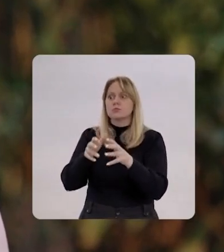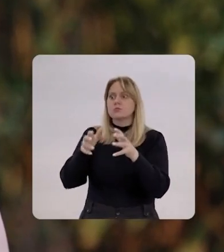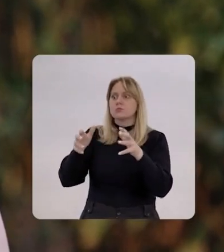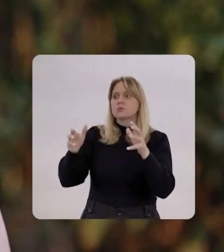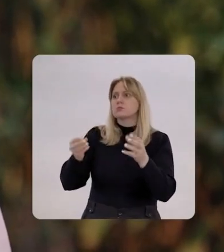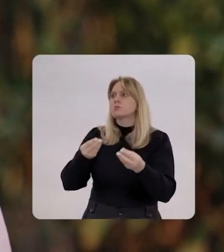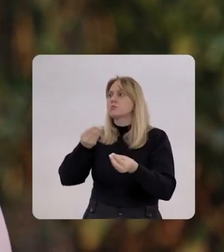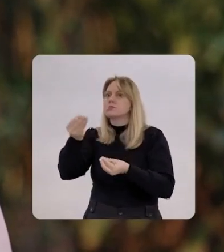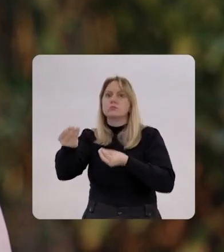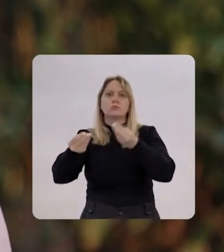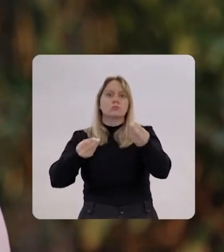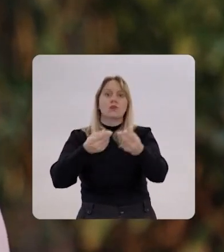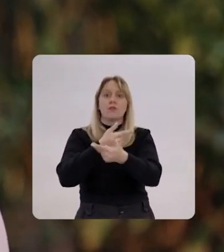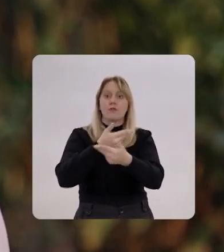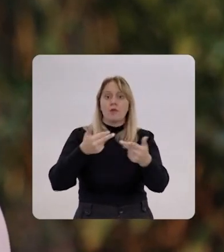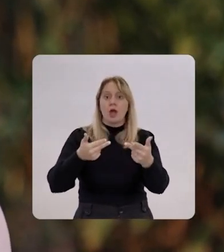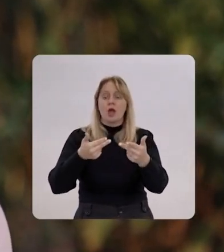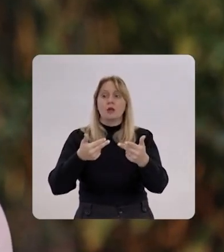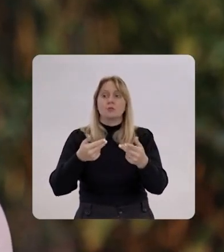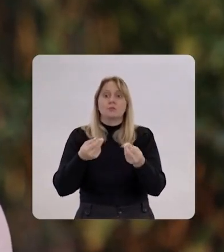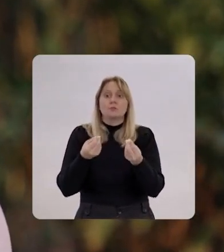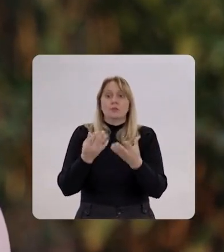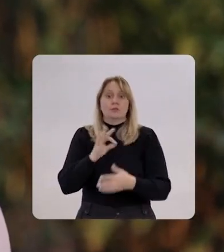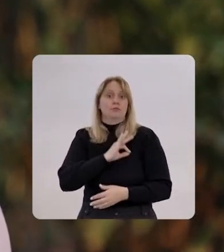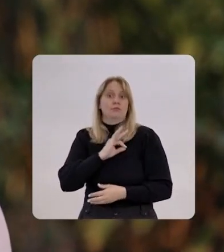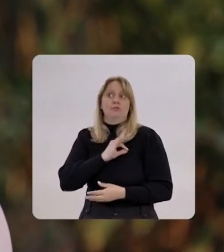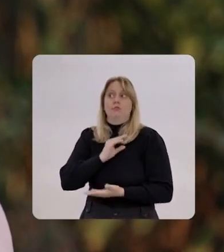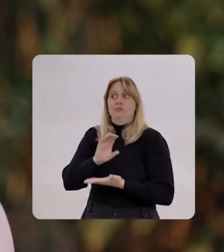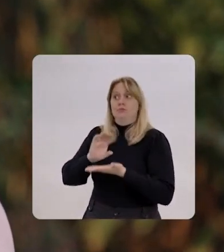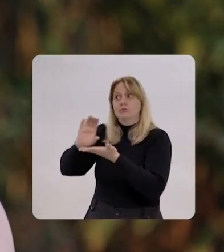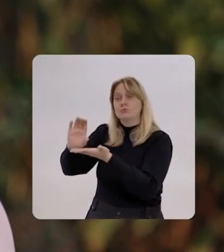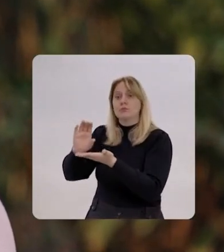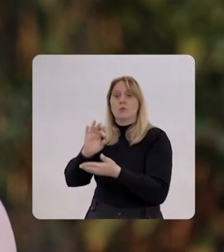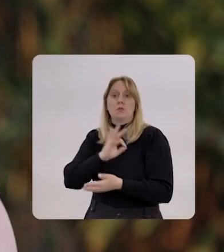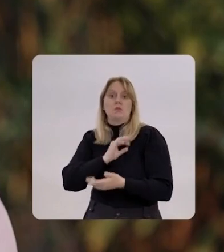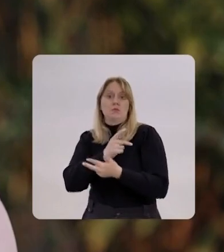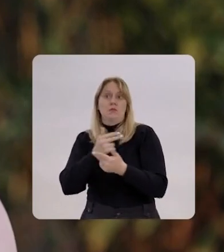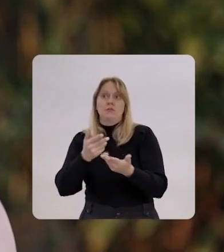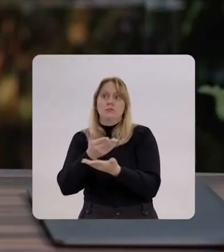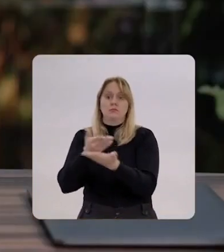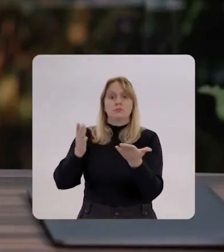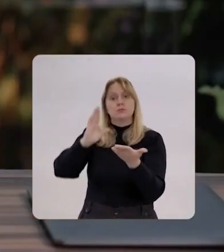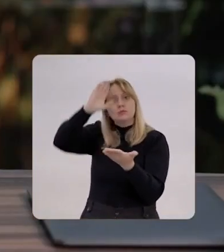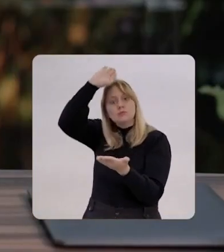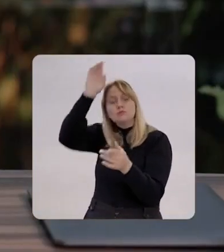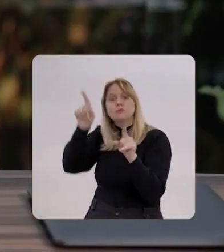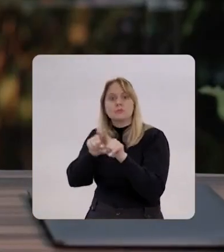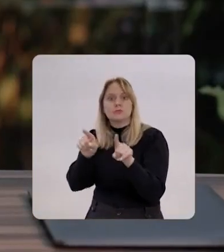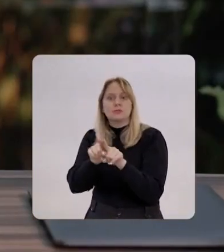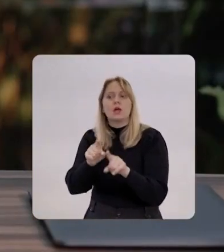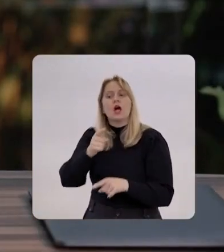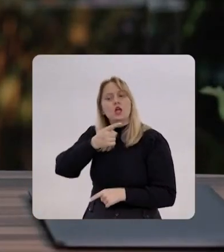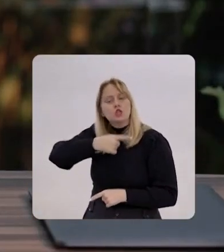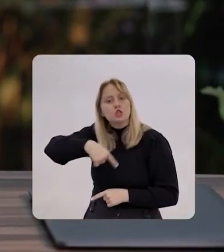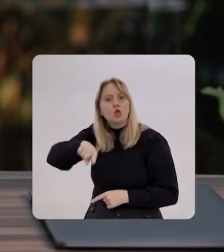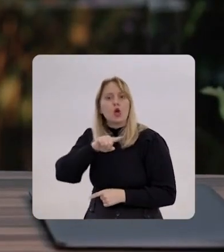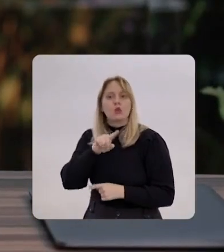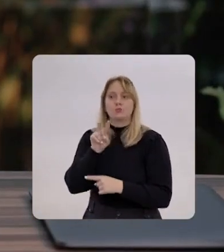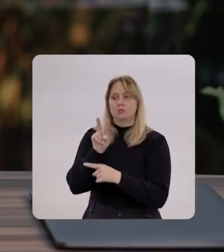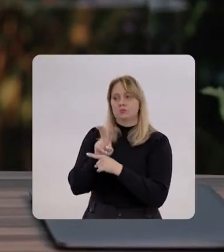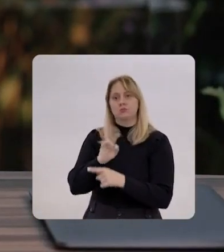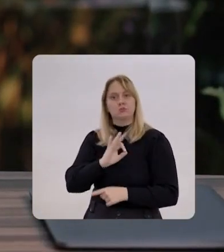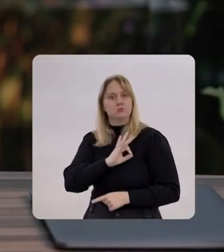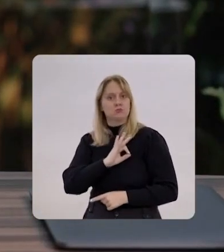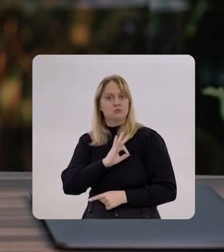repasse de recursos para a Brigada Militar, Polícia Civil e Corpo de Bombeiros. A nossa Guarda Municipal